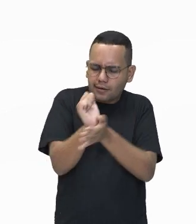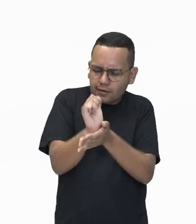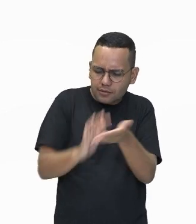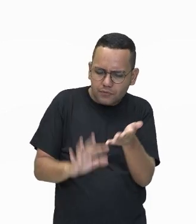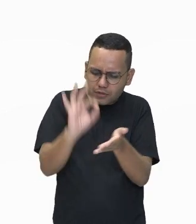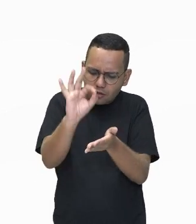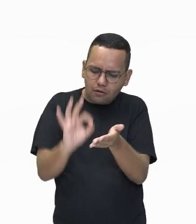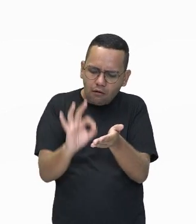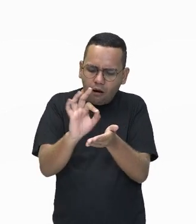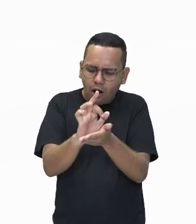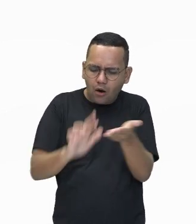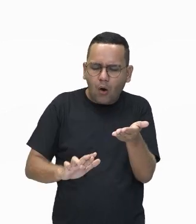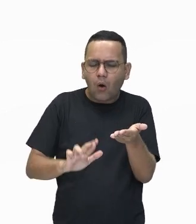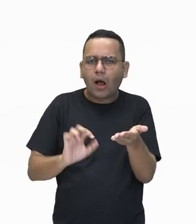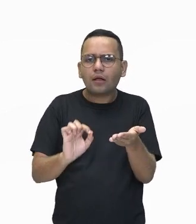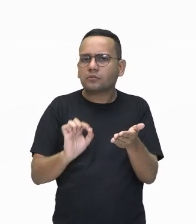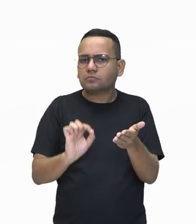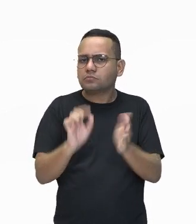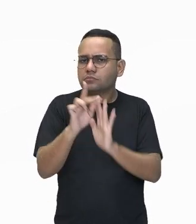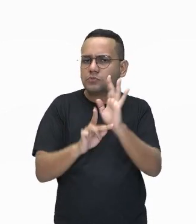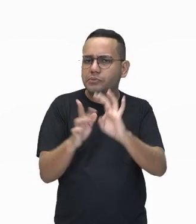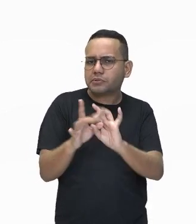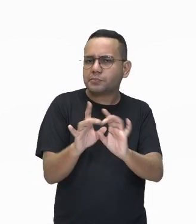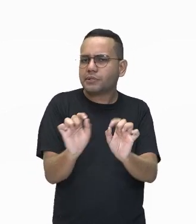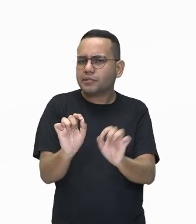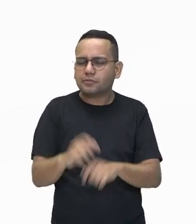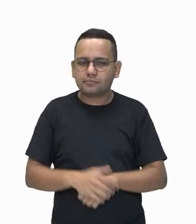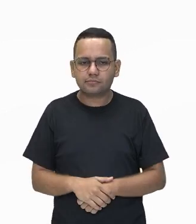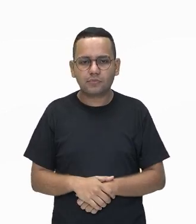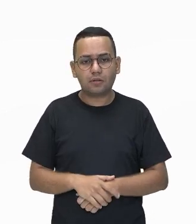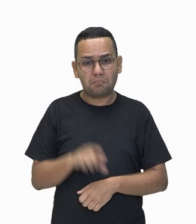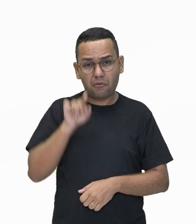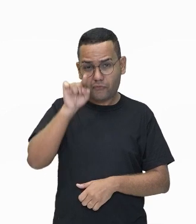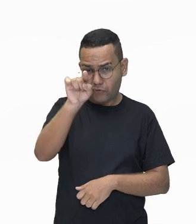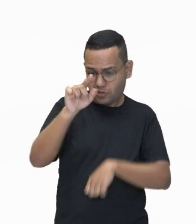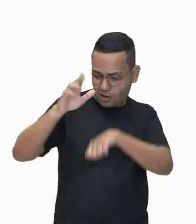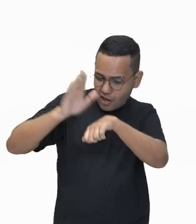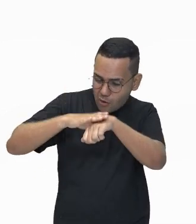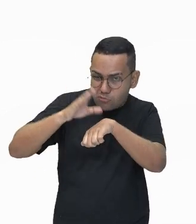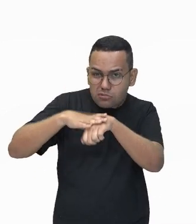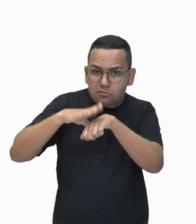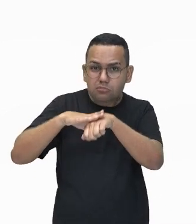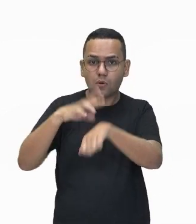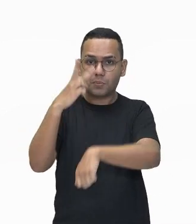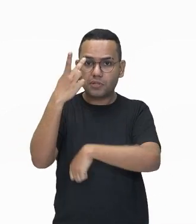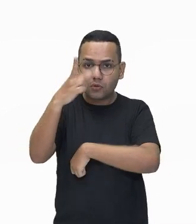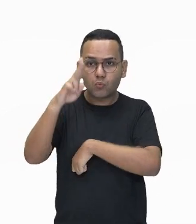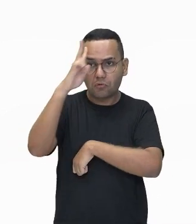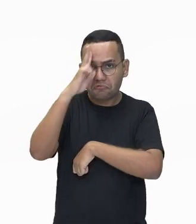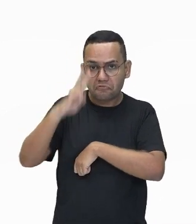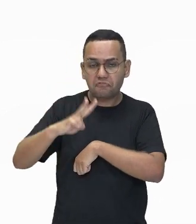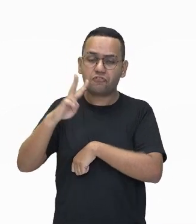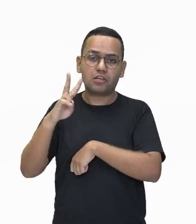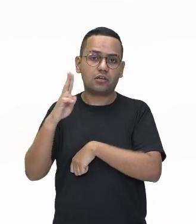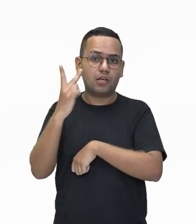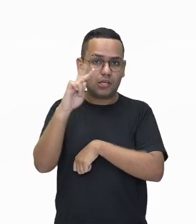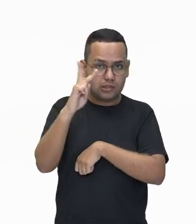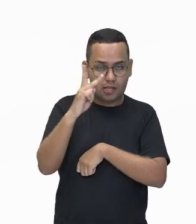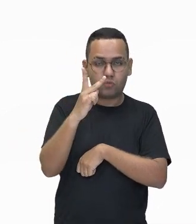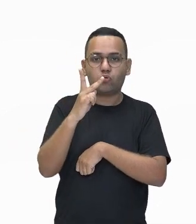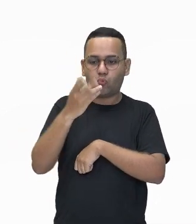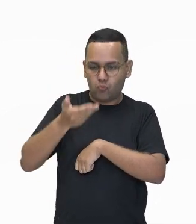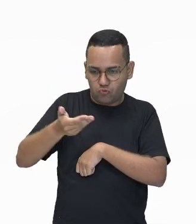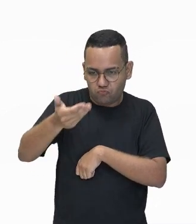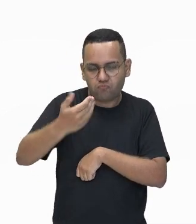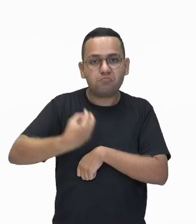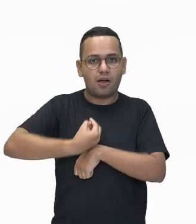história, protagonista, então, agora do seu projeto, da sua pesquisa. Olha que legal, isso é importante. Lembra o que eu falei